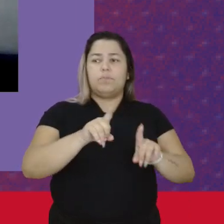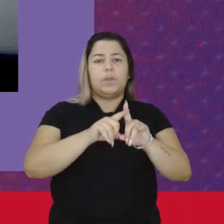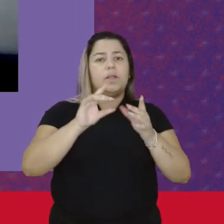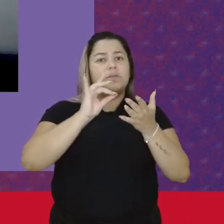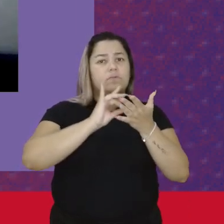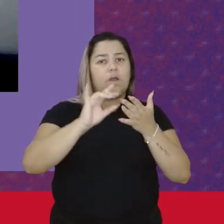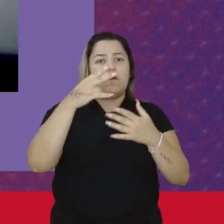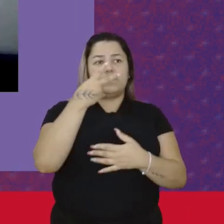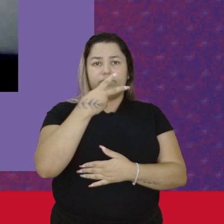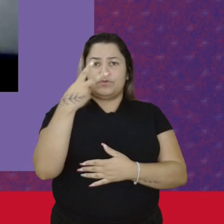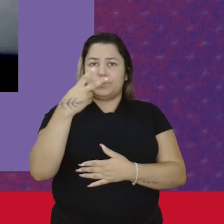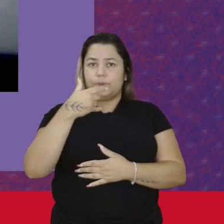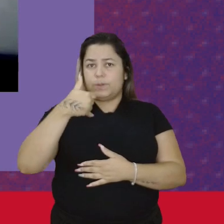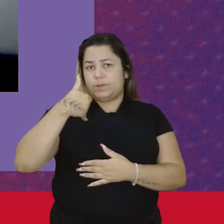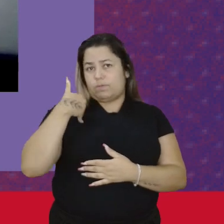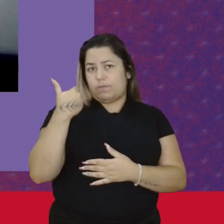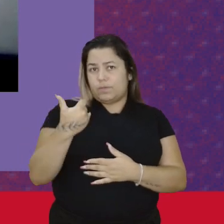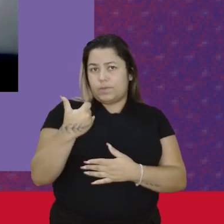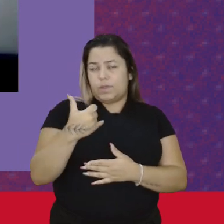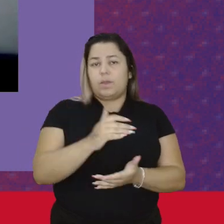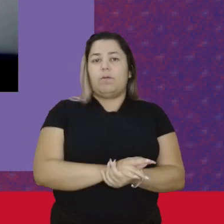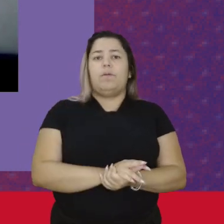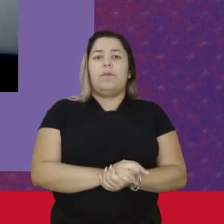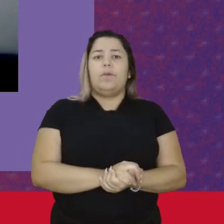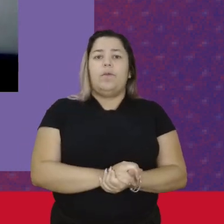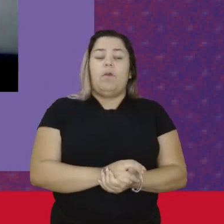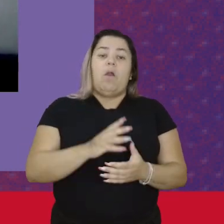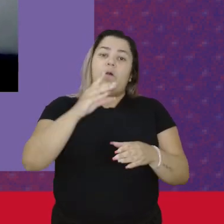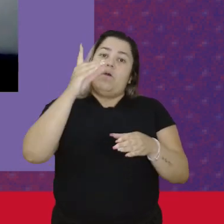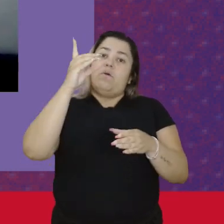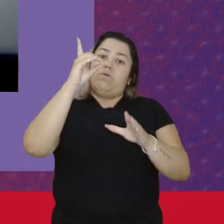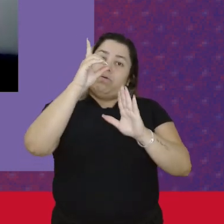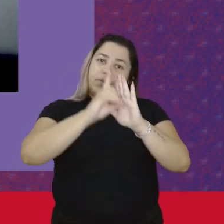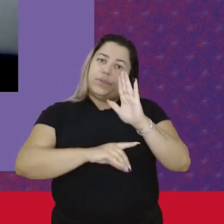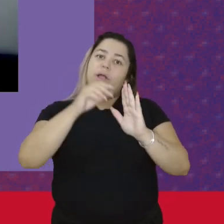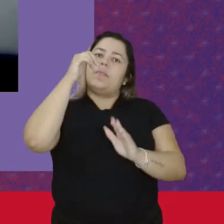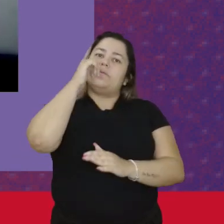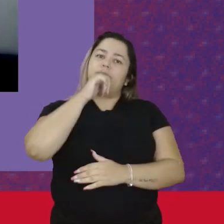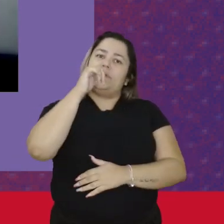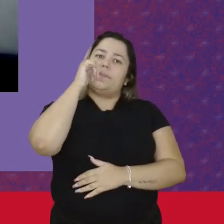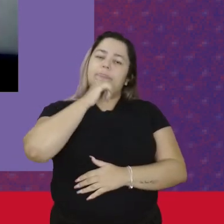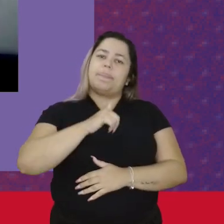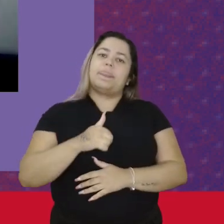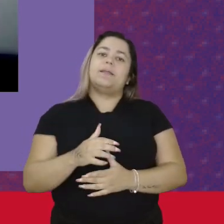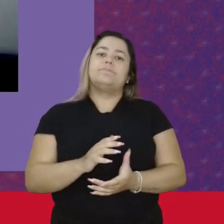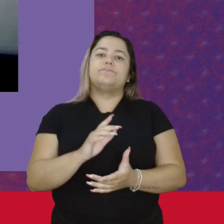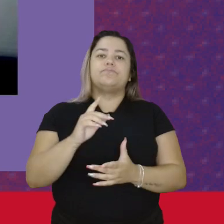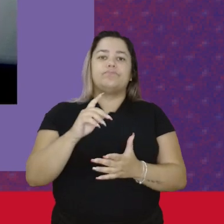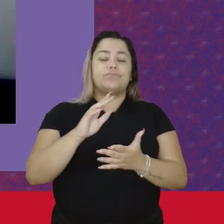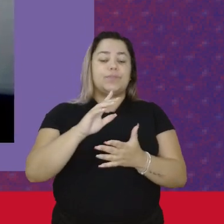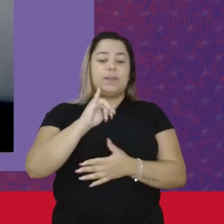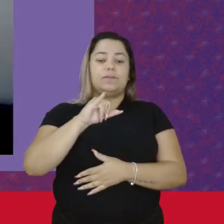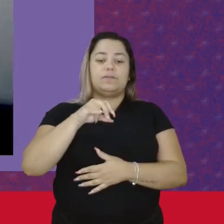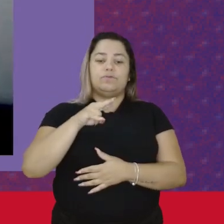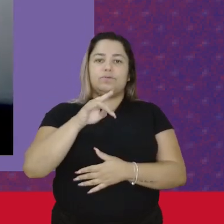aos 22 anos um livro que é O Direito das Mulheres e as Injustiças dos Homens,